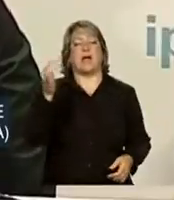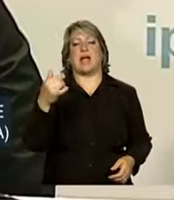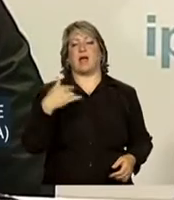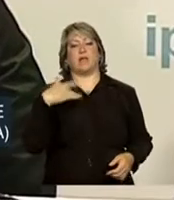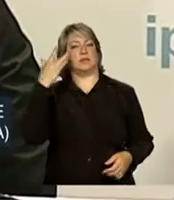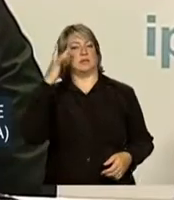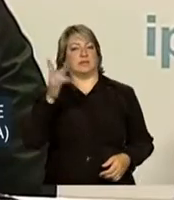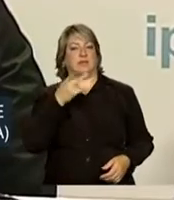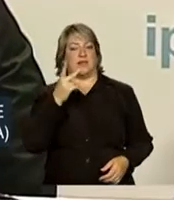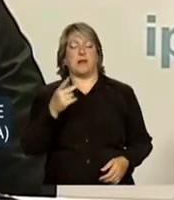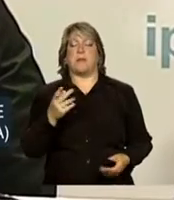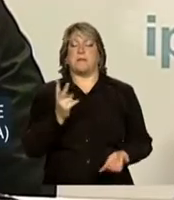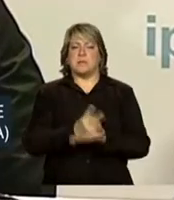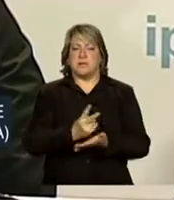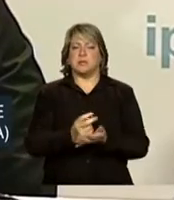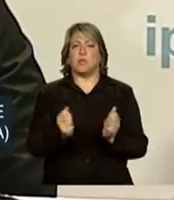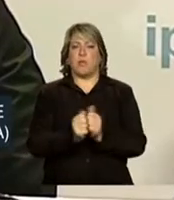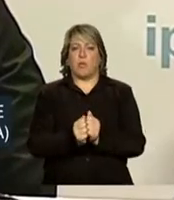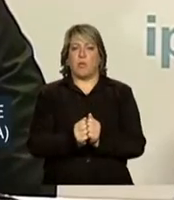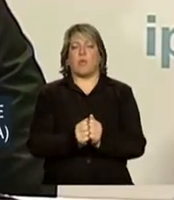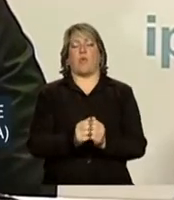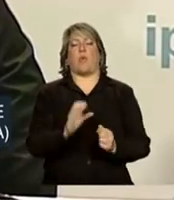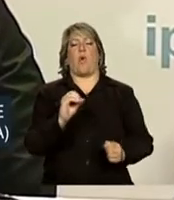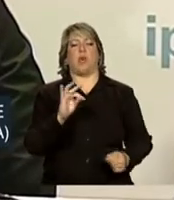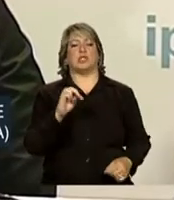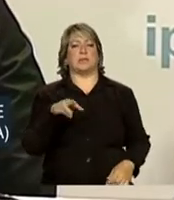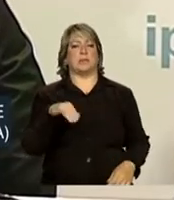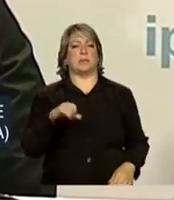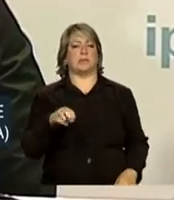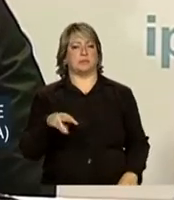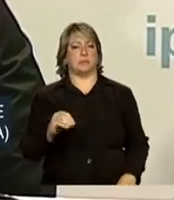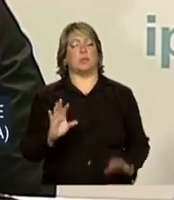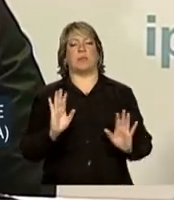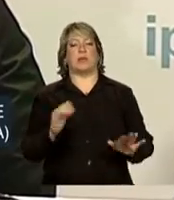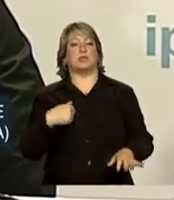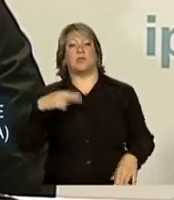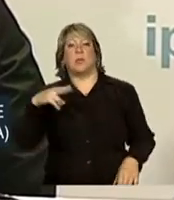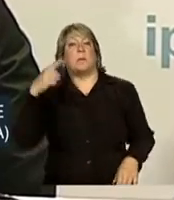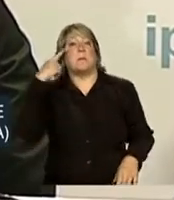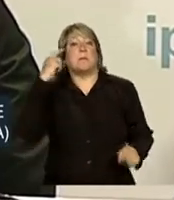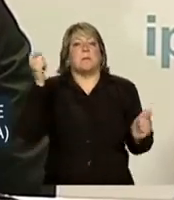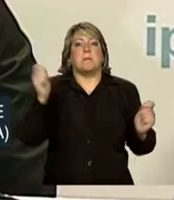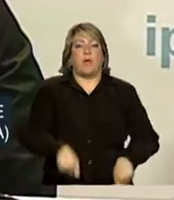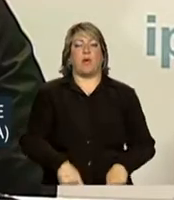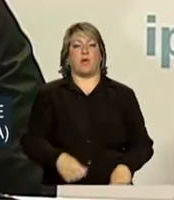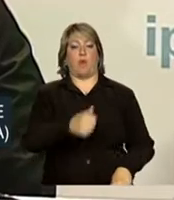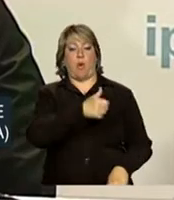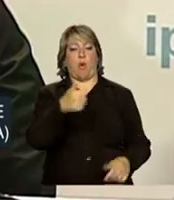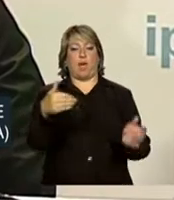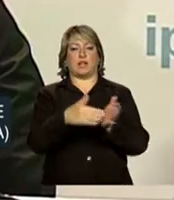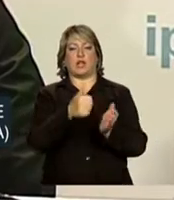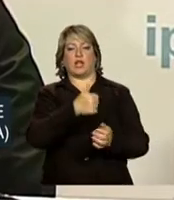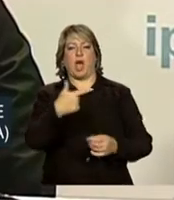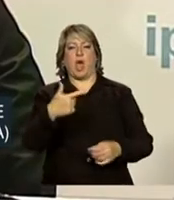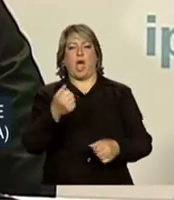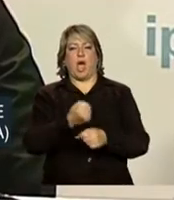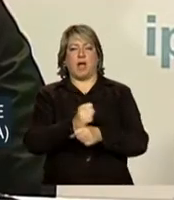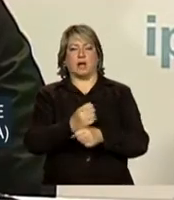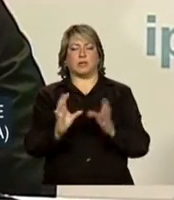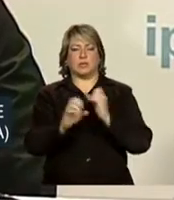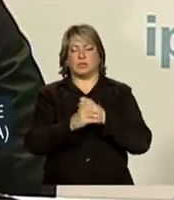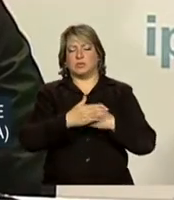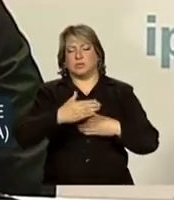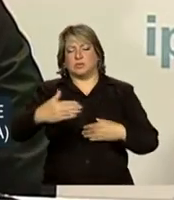mais otimista que eu fosse, eu nunca poderia imaginar essas 11 para 12 anos consecutivos de redução